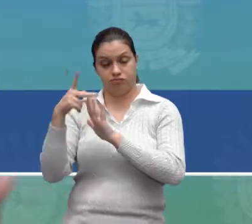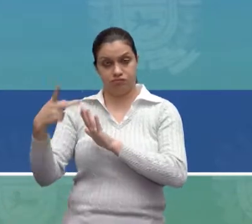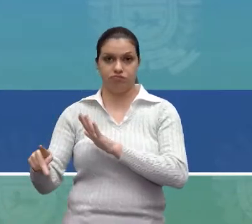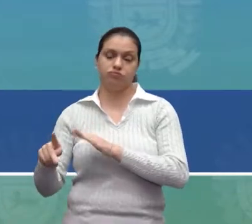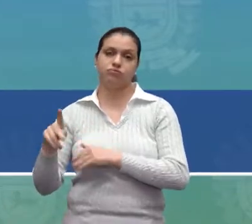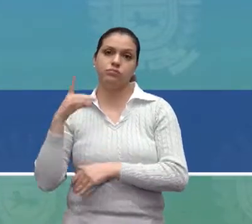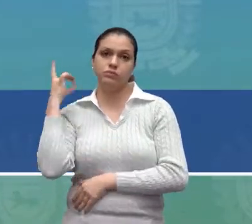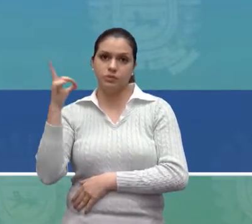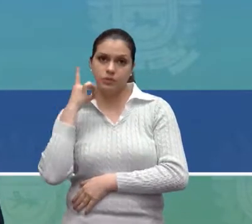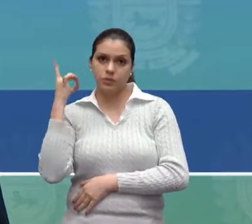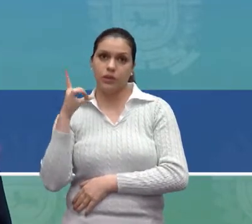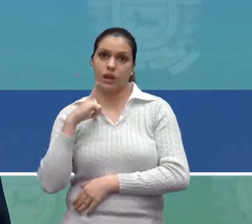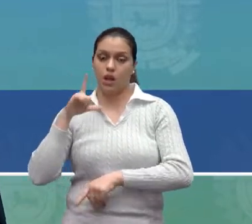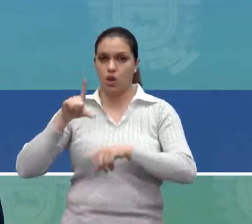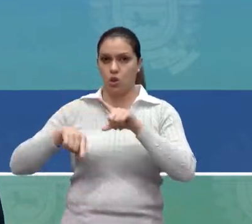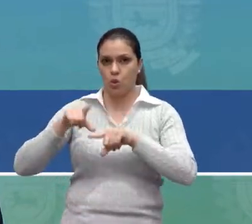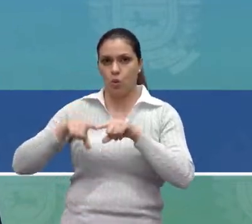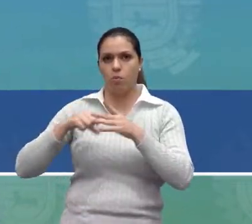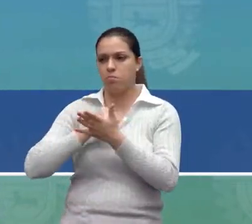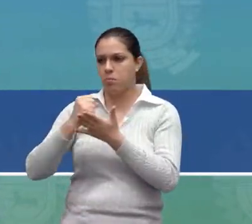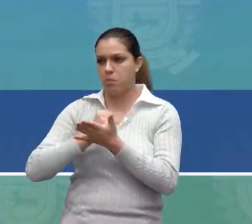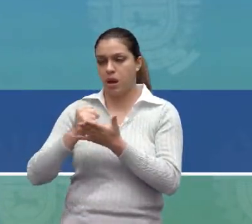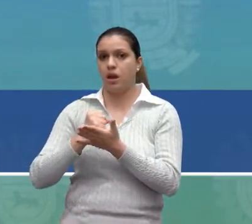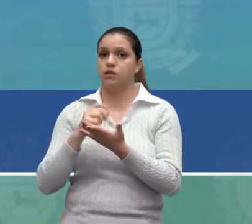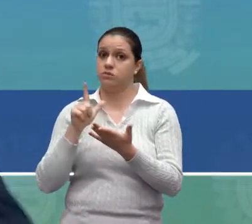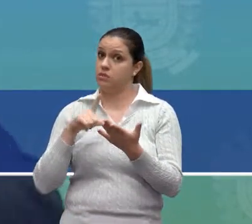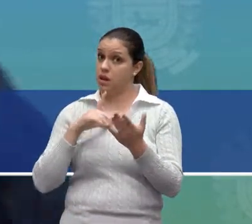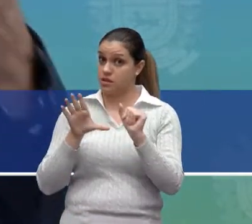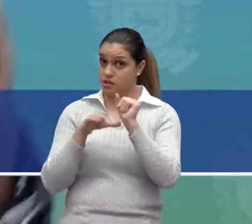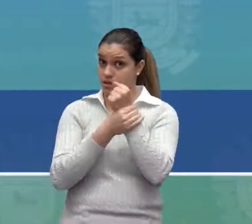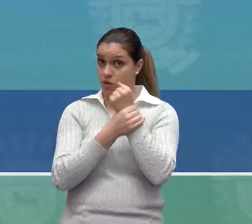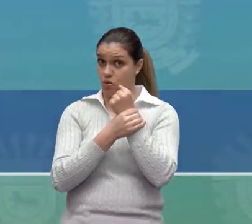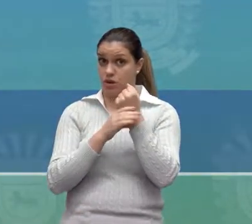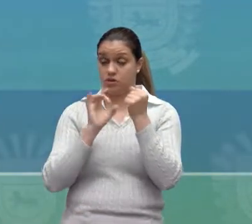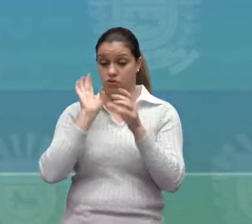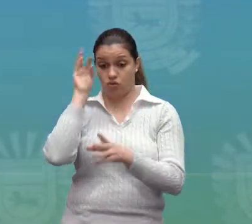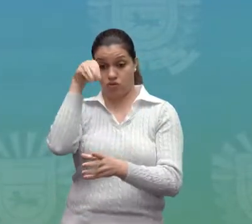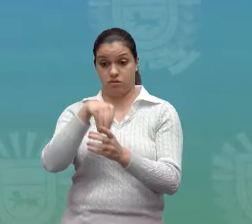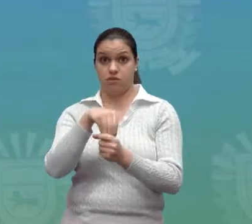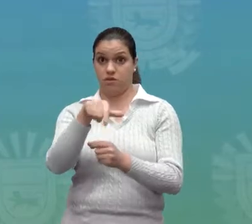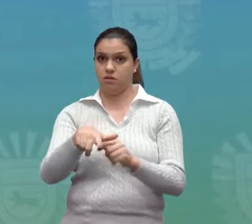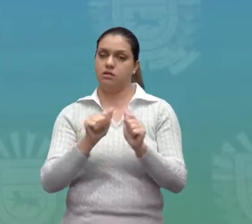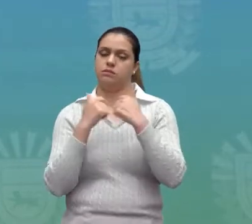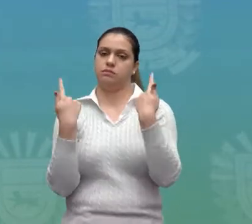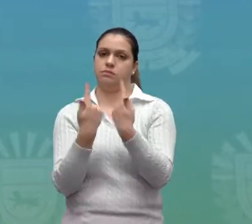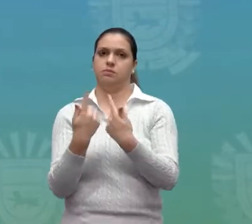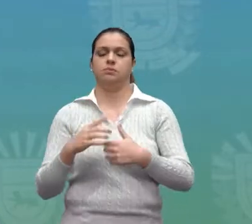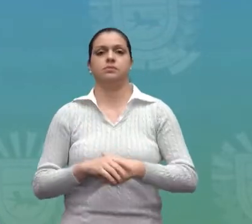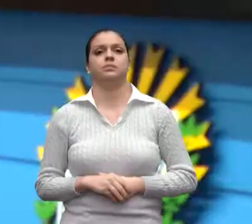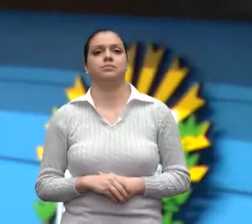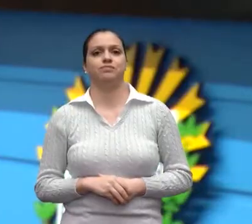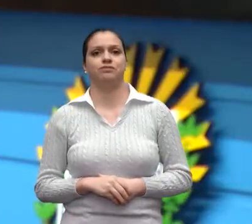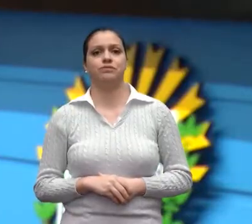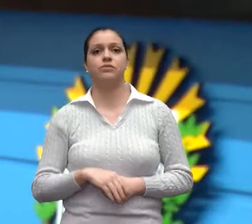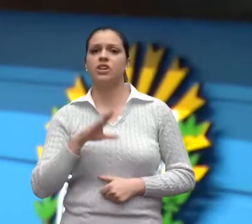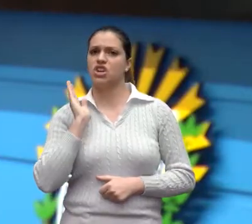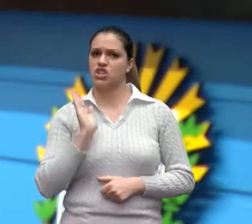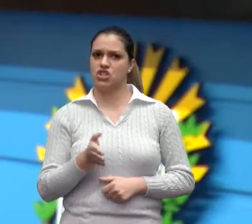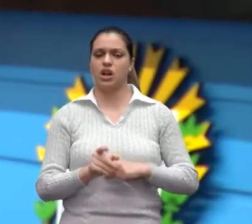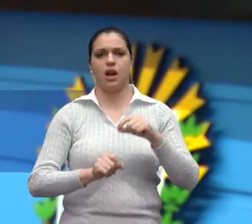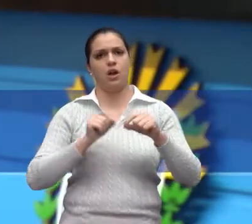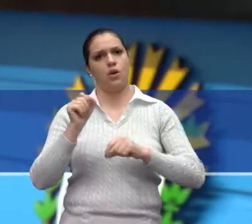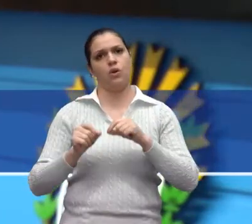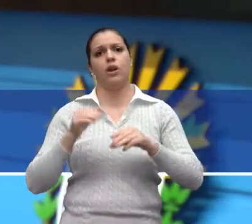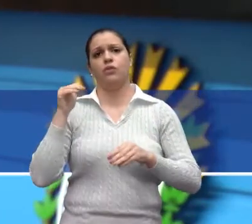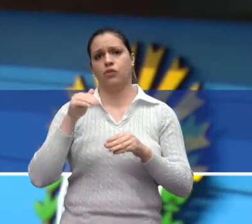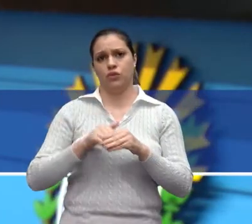de documentação, aí por uma questão de segurança, fica todo interno aqui a nossa Casa de Leis. A ordem do dia já vinha